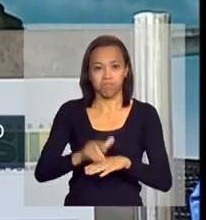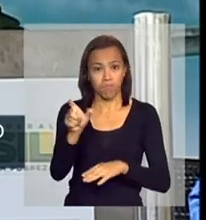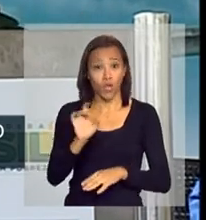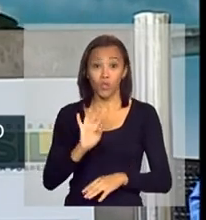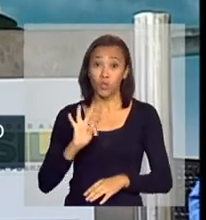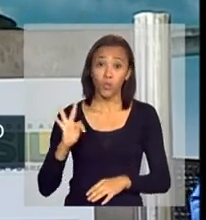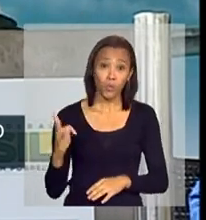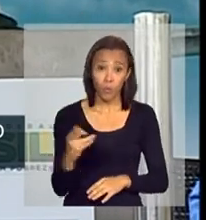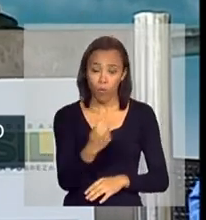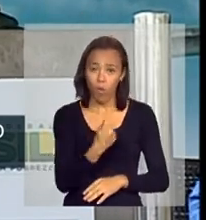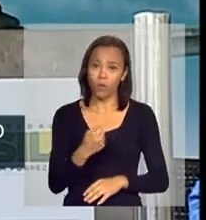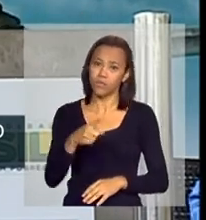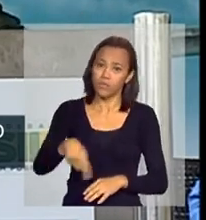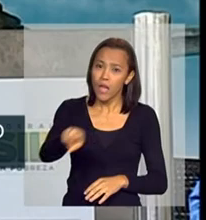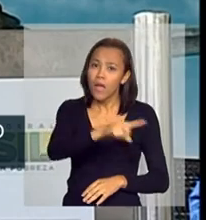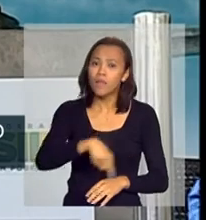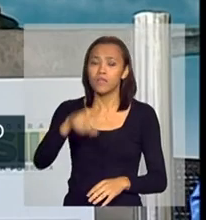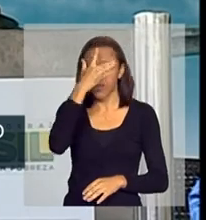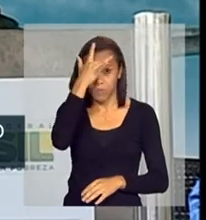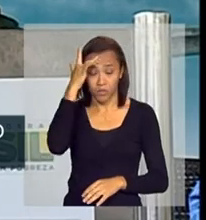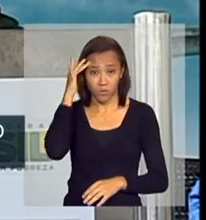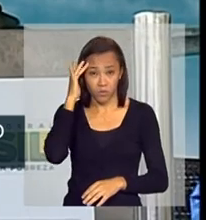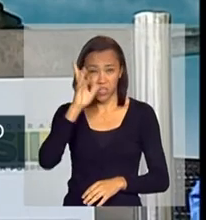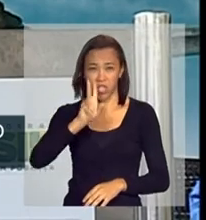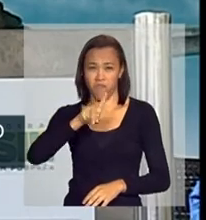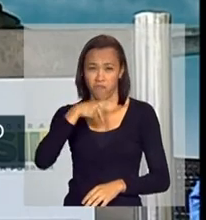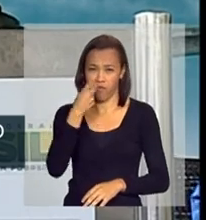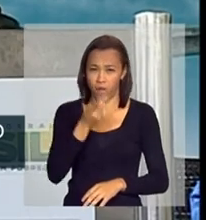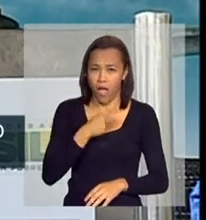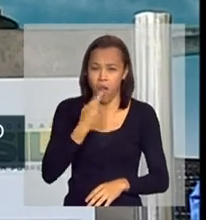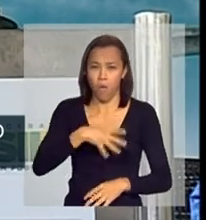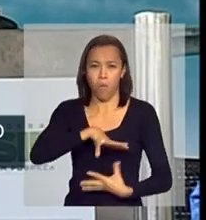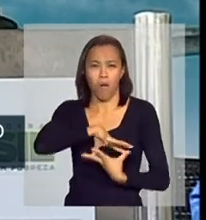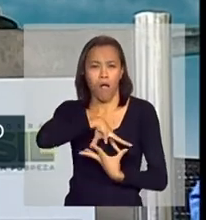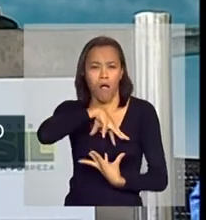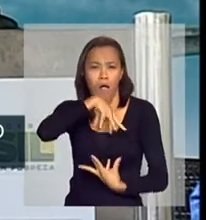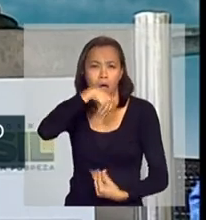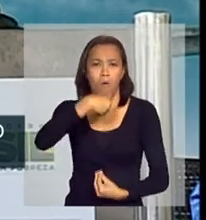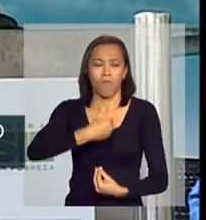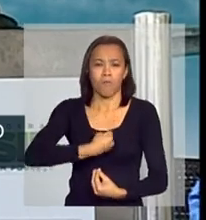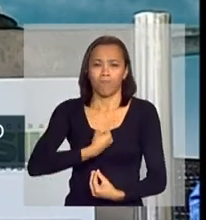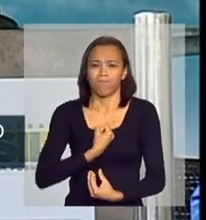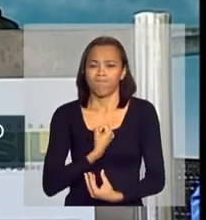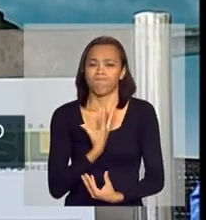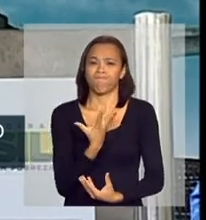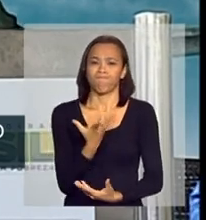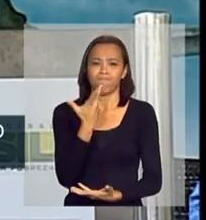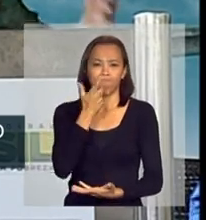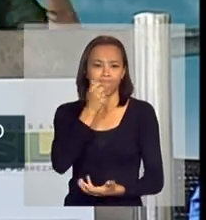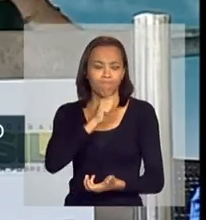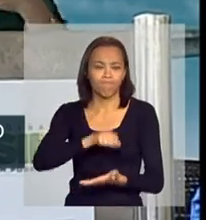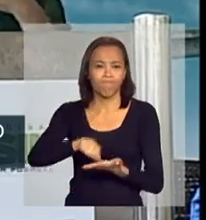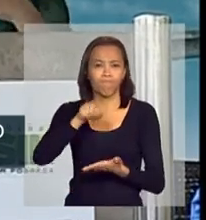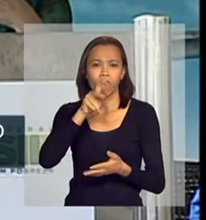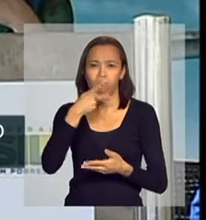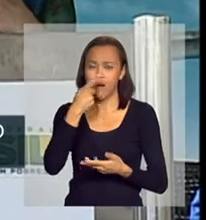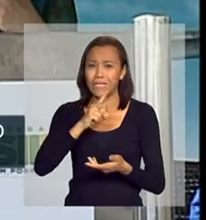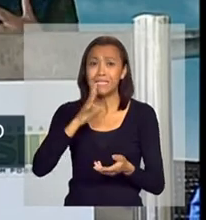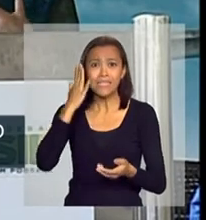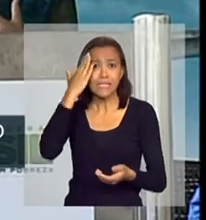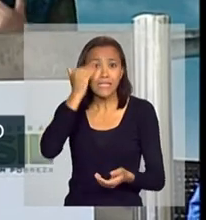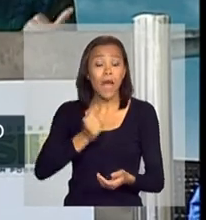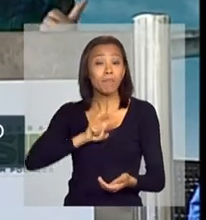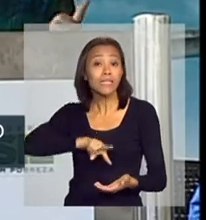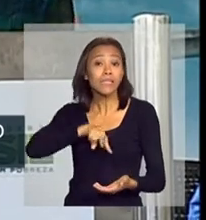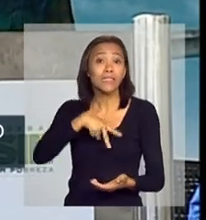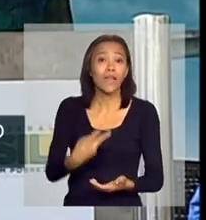pessoas que falam com a alma, e que são capazes de traduzir